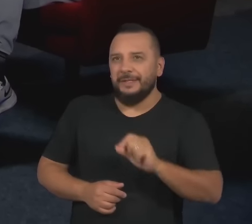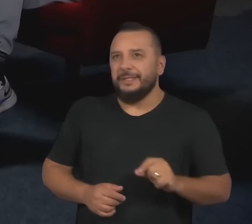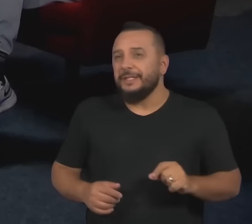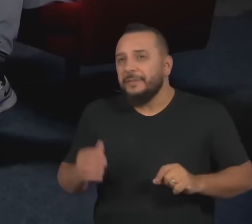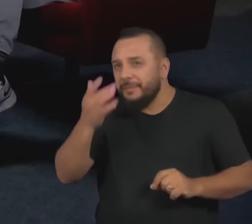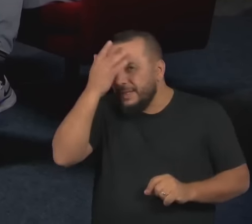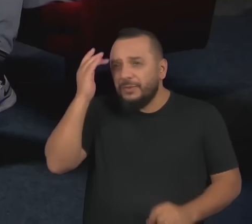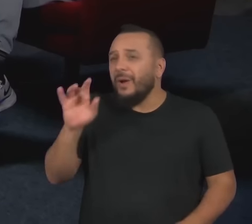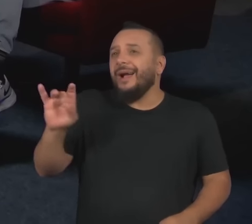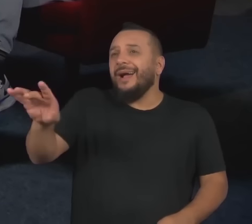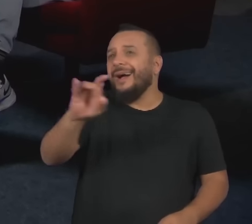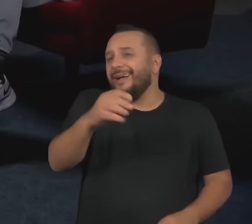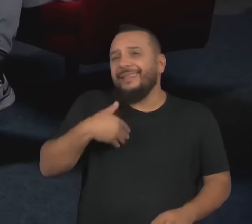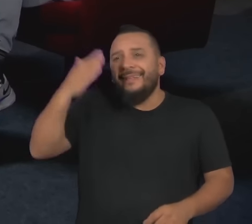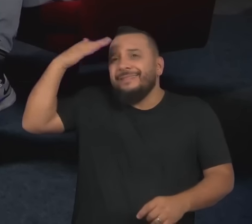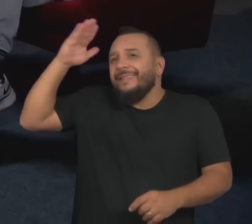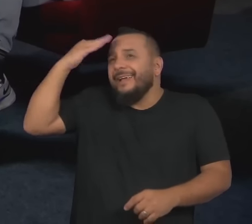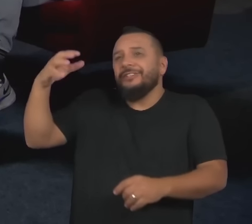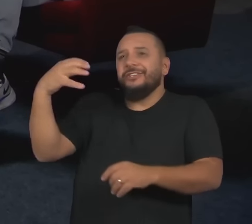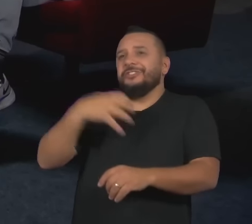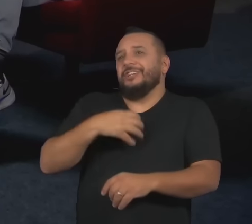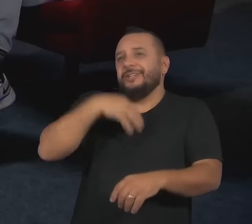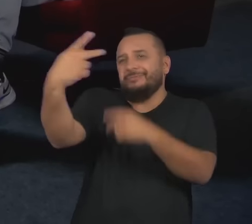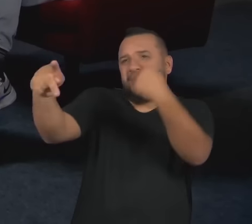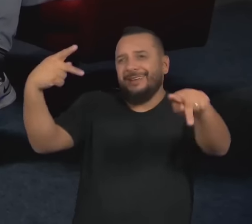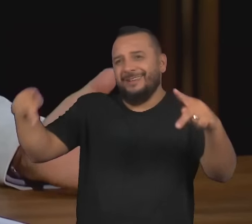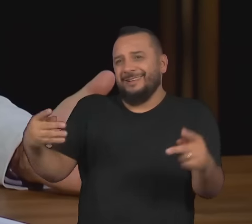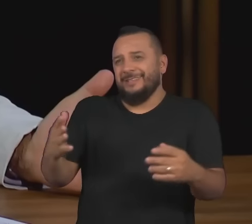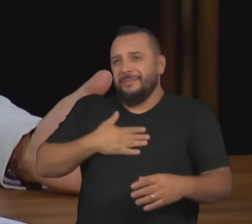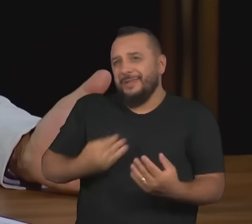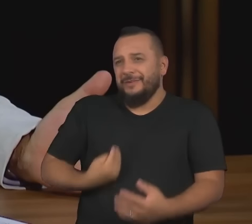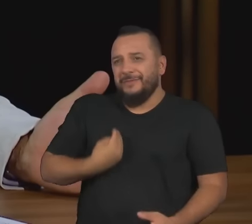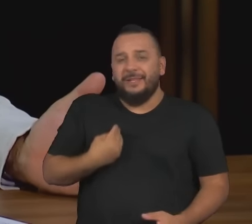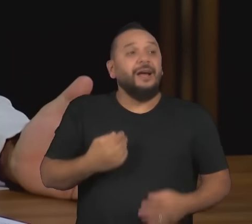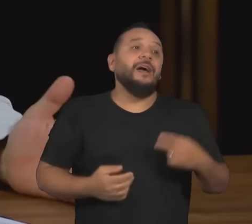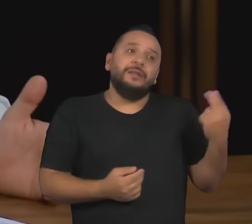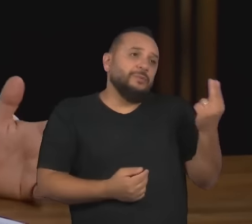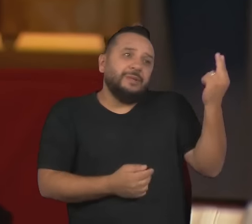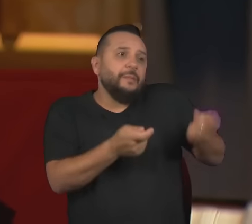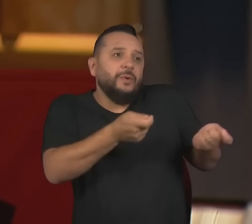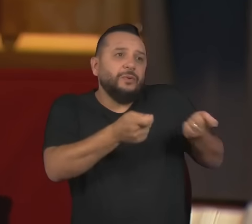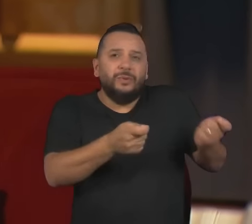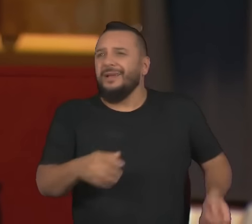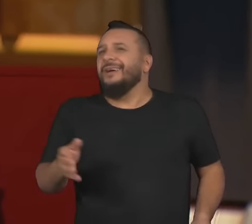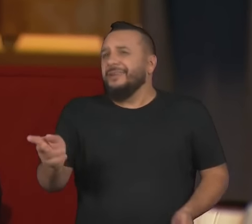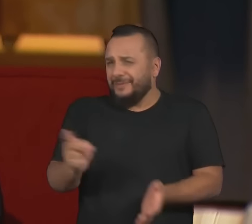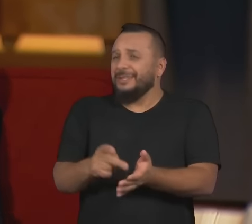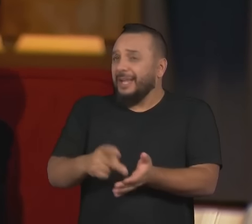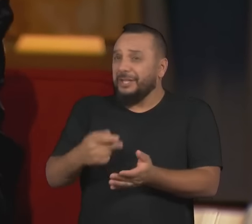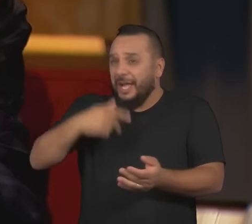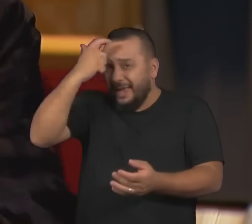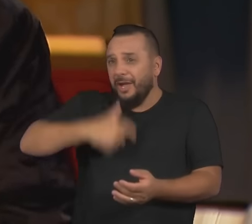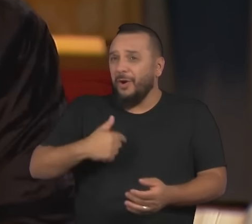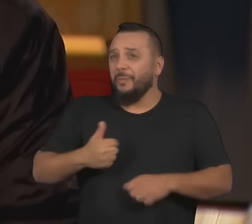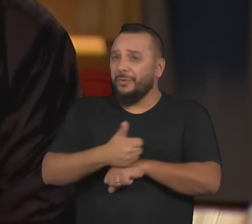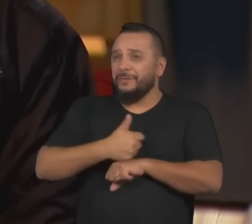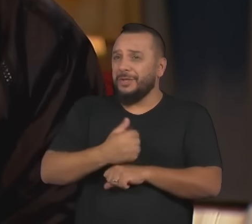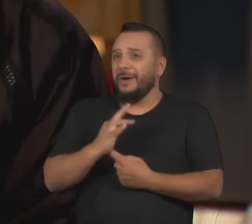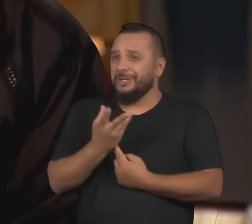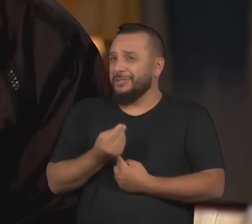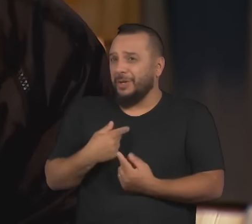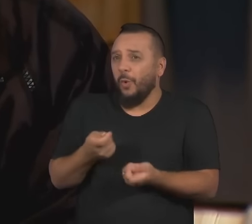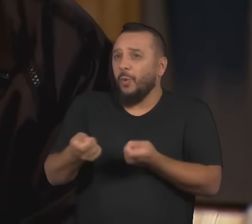um interpreta como quiser, cara. É incontrolável. Como quiser. O artista não tem nenhum controle. O artista não tem